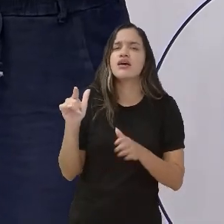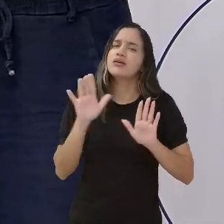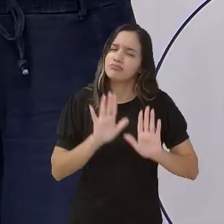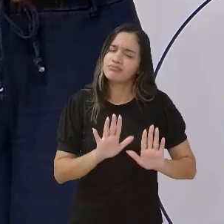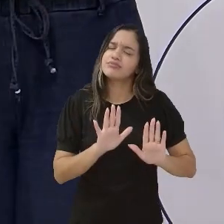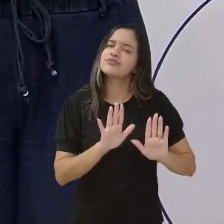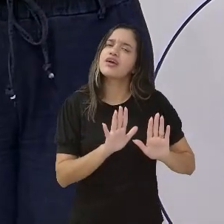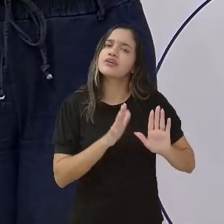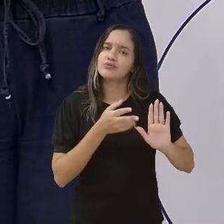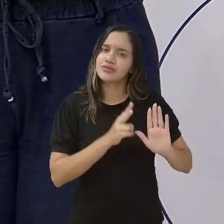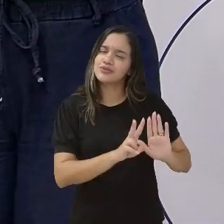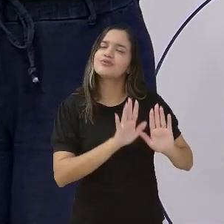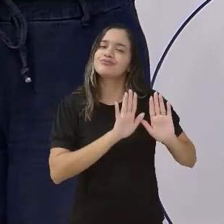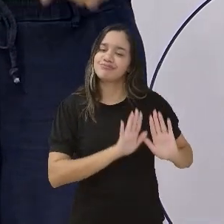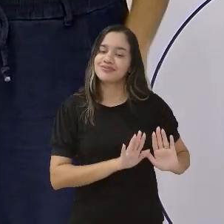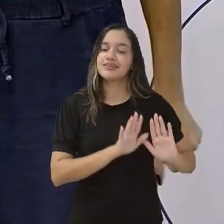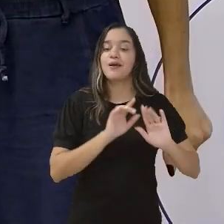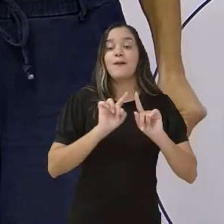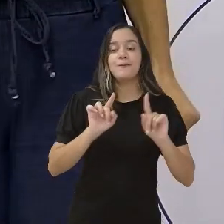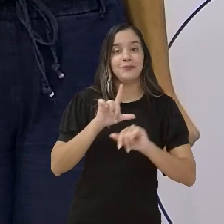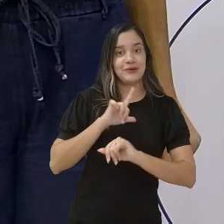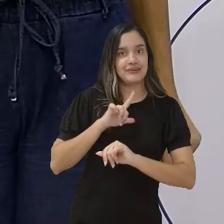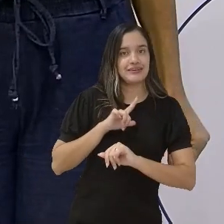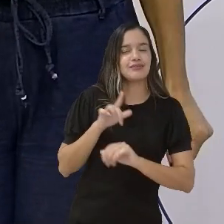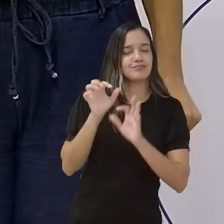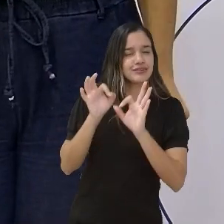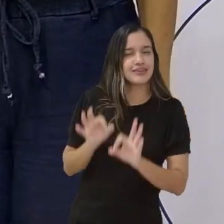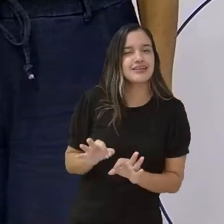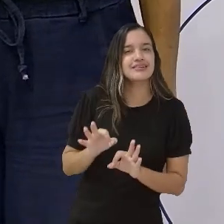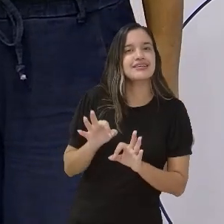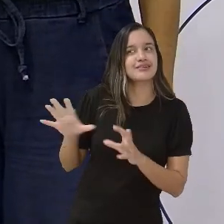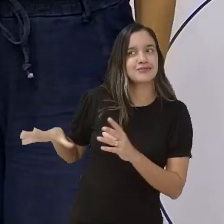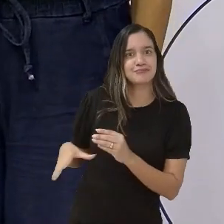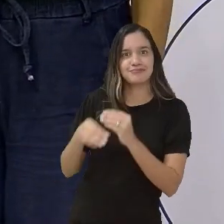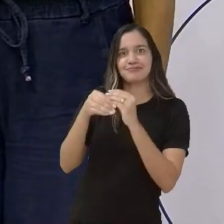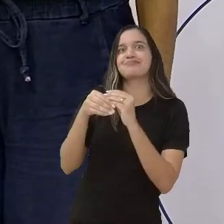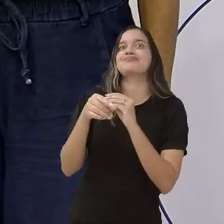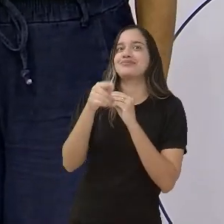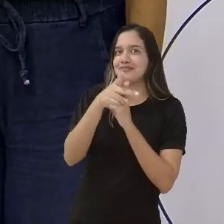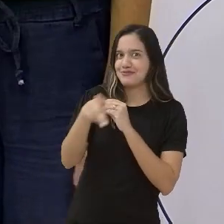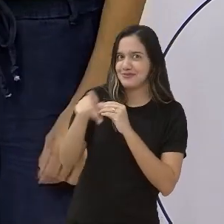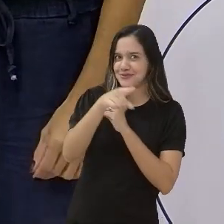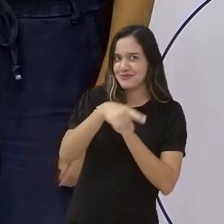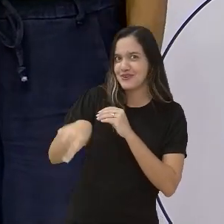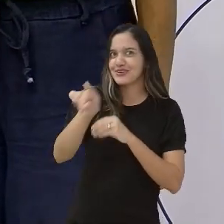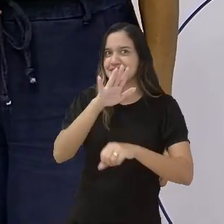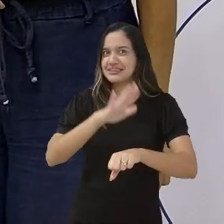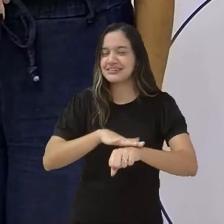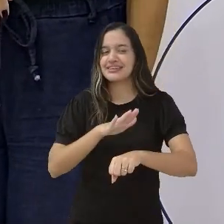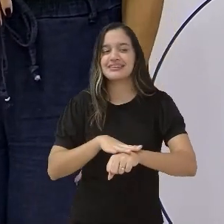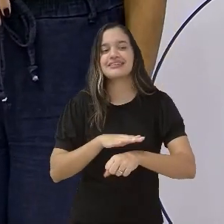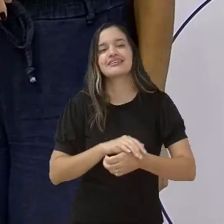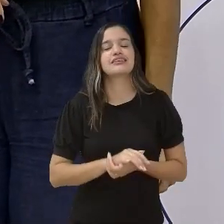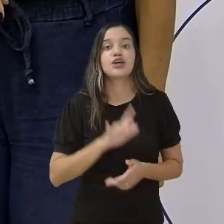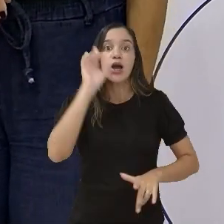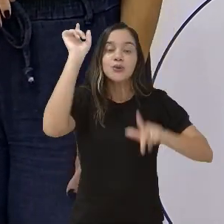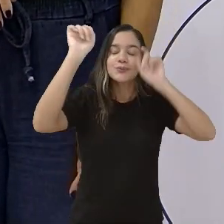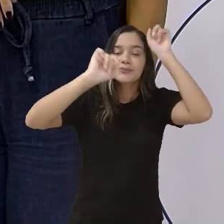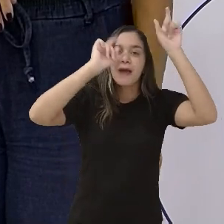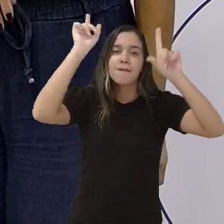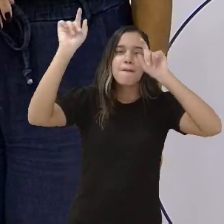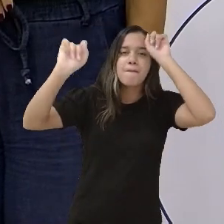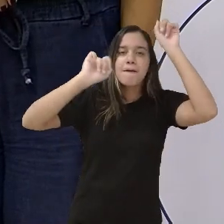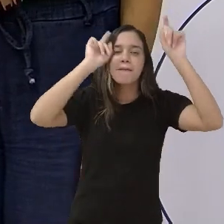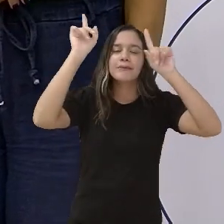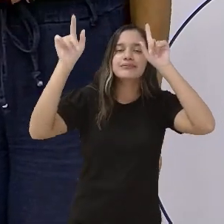gente vai ficando com essa, porque eu tenho certeza que o incremento está aí com o professor. Tá, eles devem estar cheios, assim, ó, de